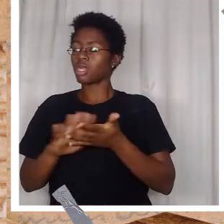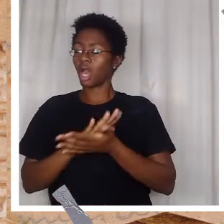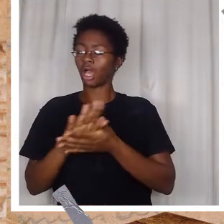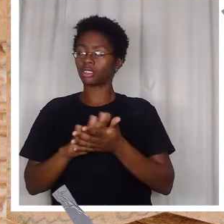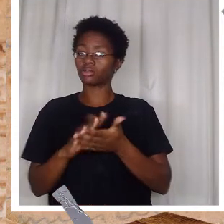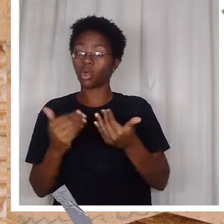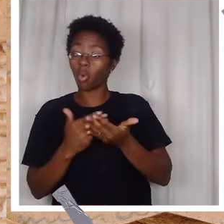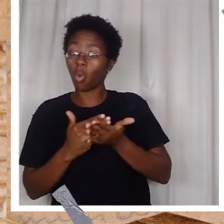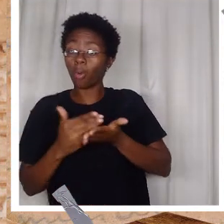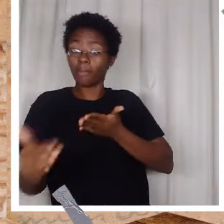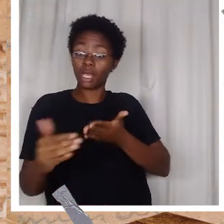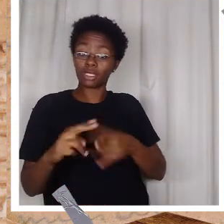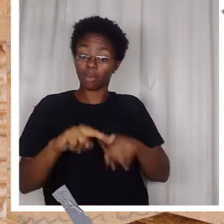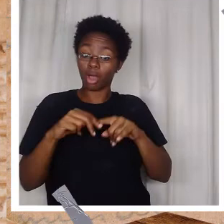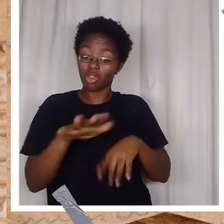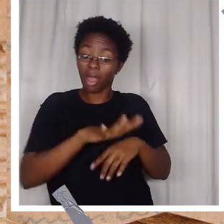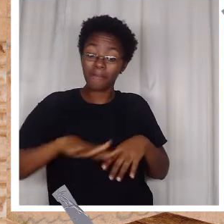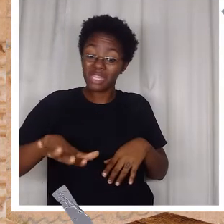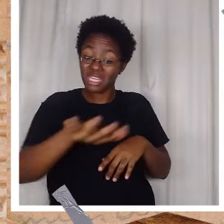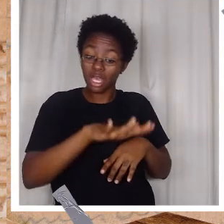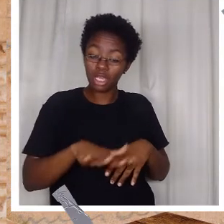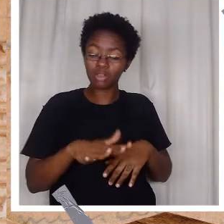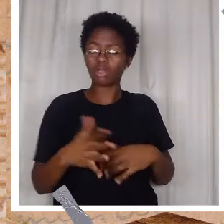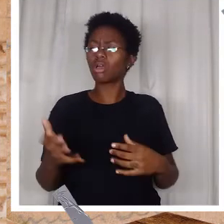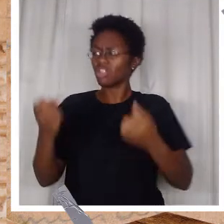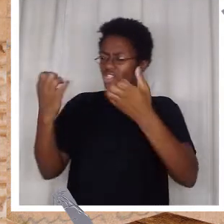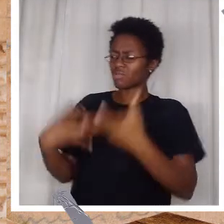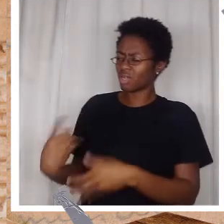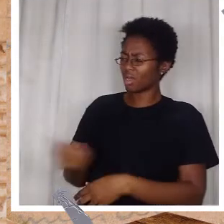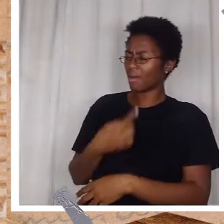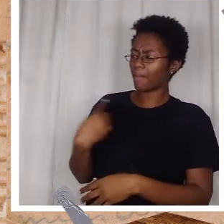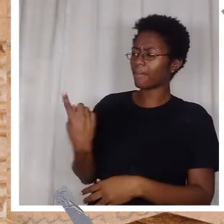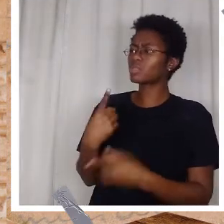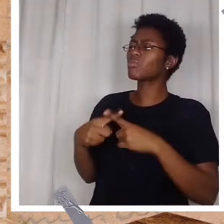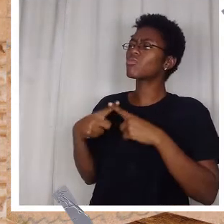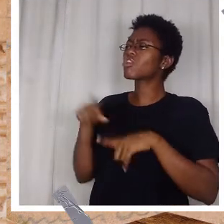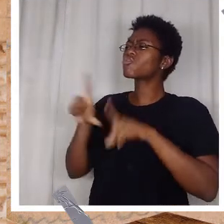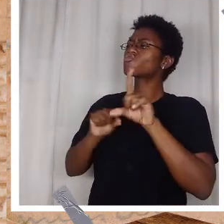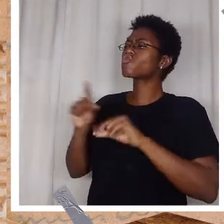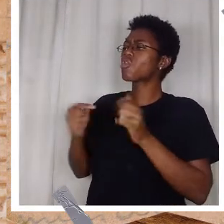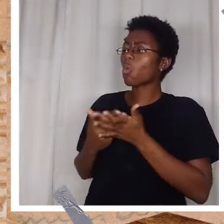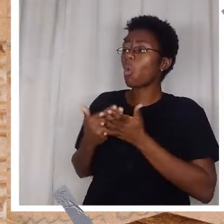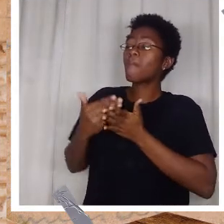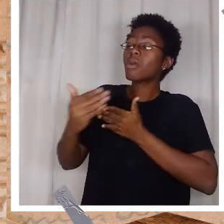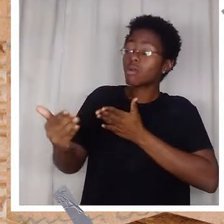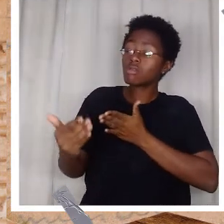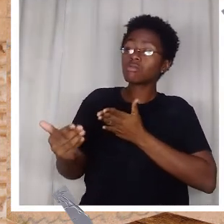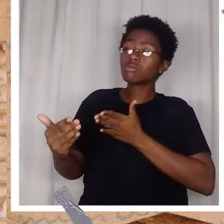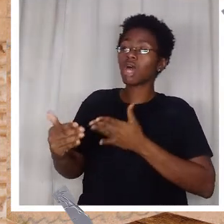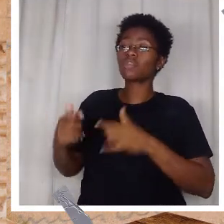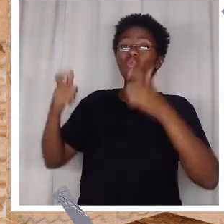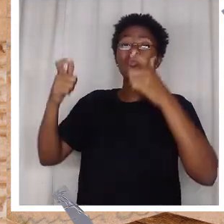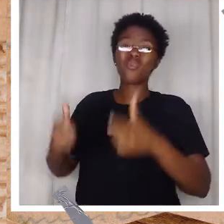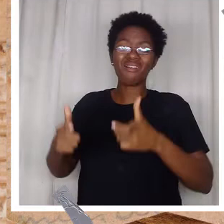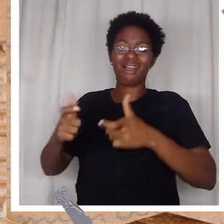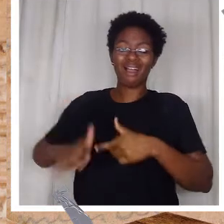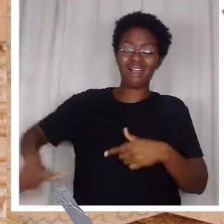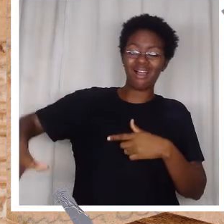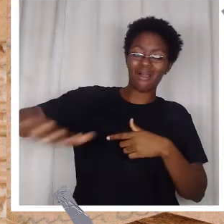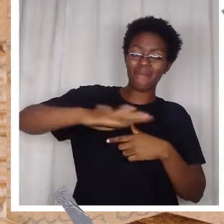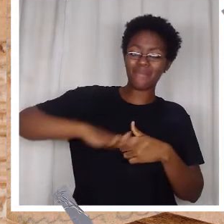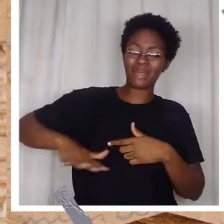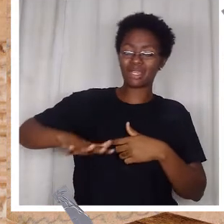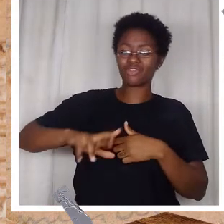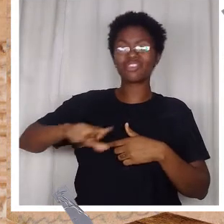que você falasse um pouquinho mais sobre isso, o porquê dessa escolha, né, de partir do lugar mais do que